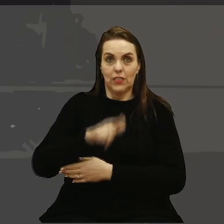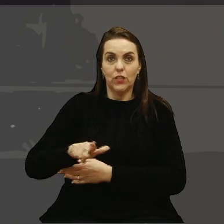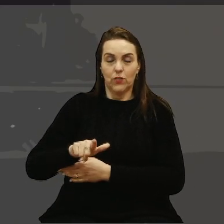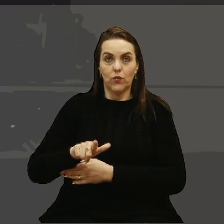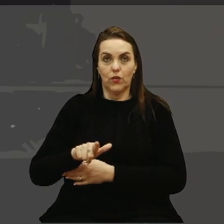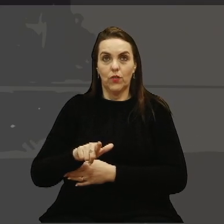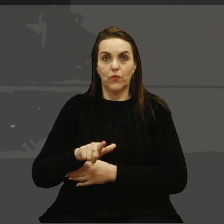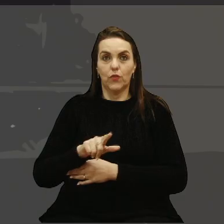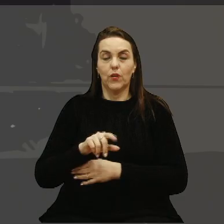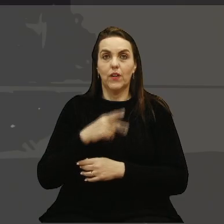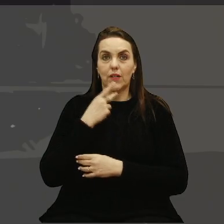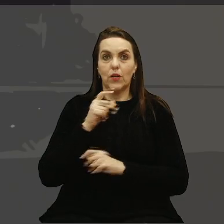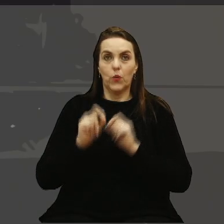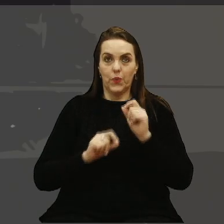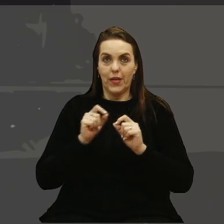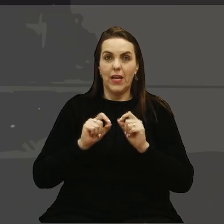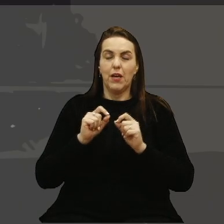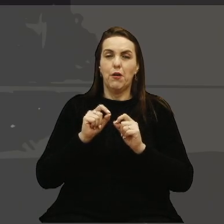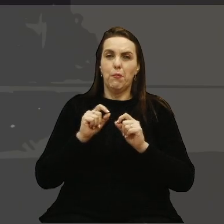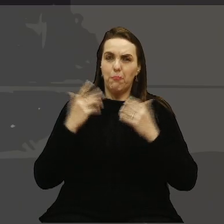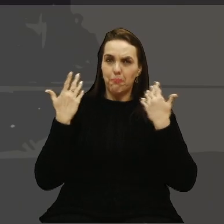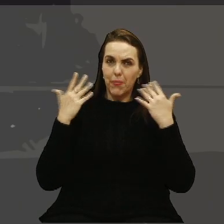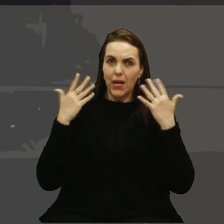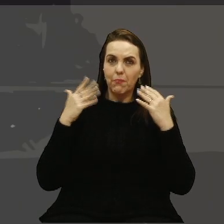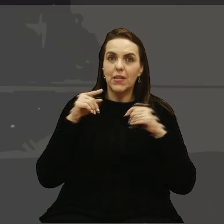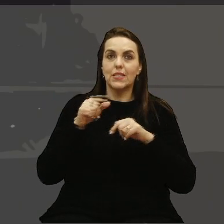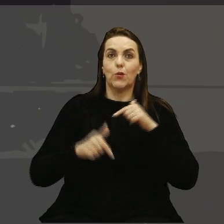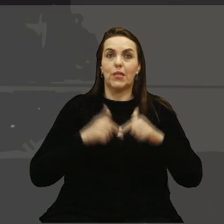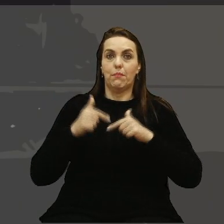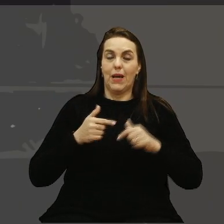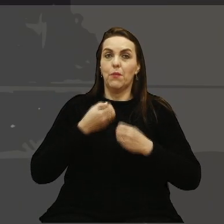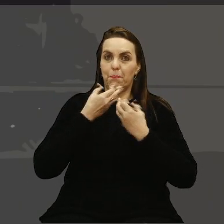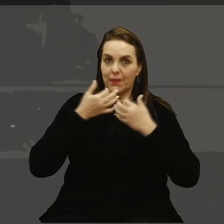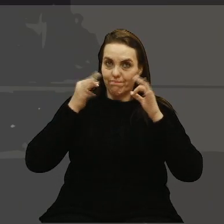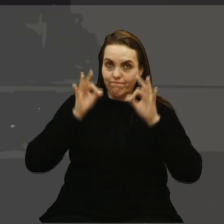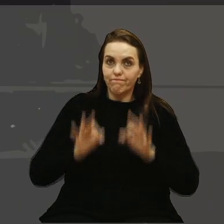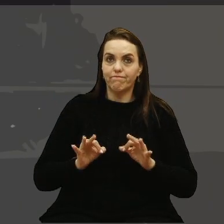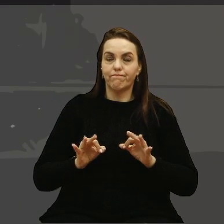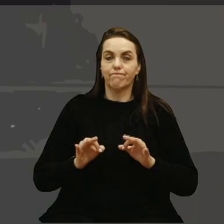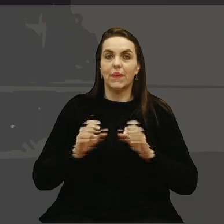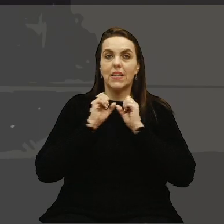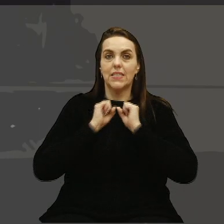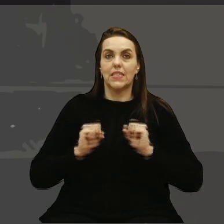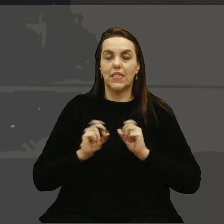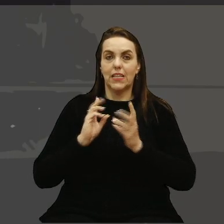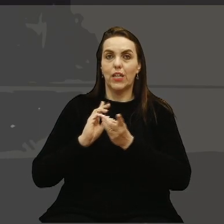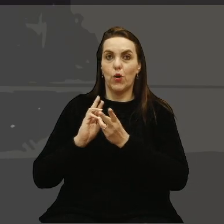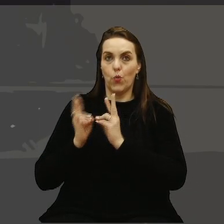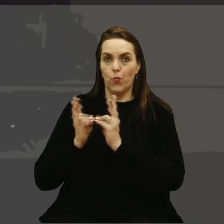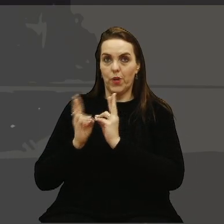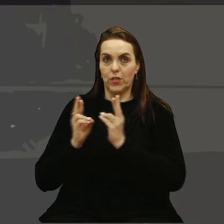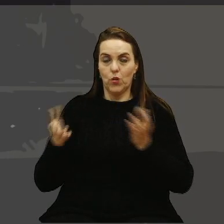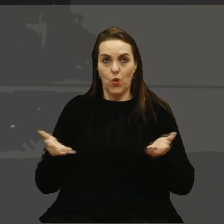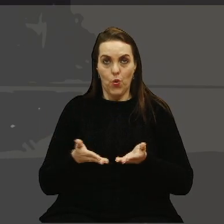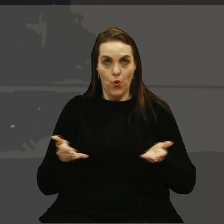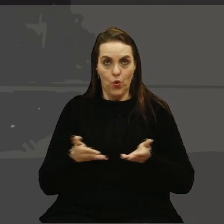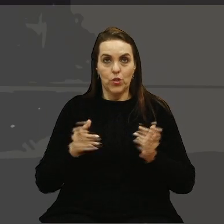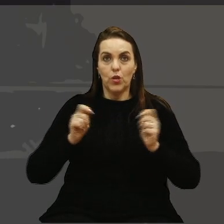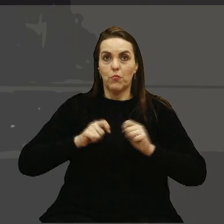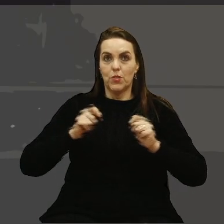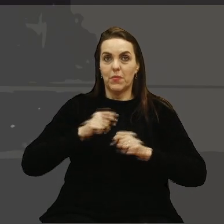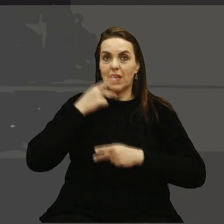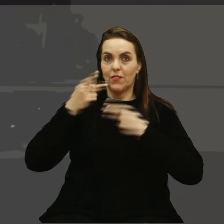tem que frisar e parabenizar quando o trabalho é bem feito. E a Secretaria do Urbanismo hoje, eu posso dizer que é um